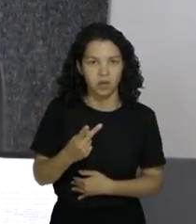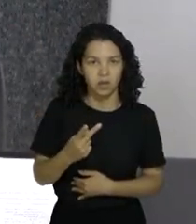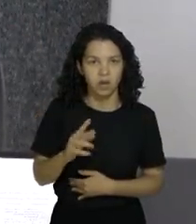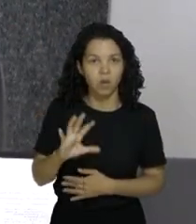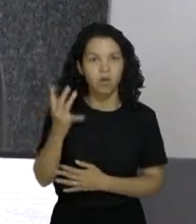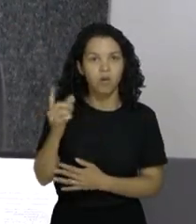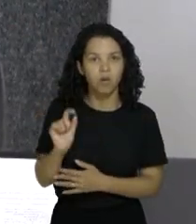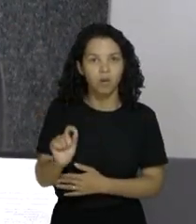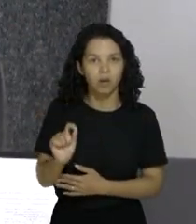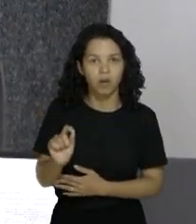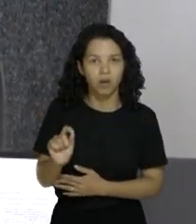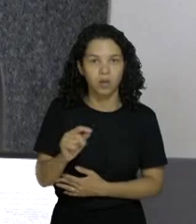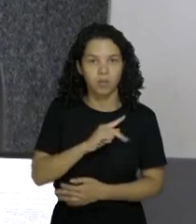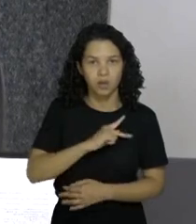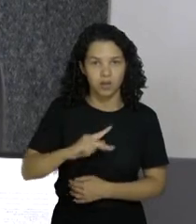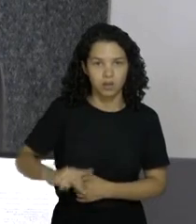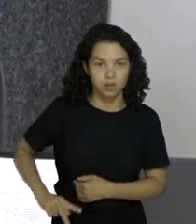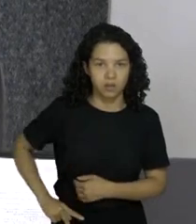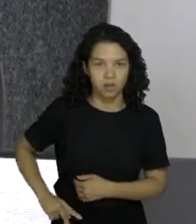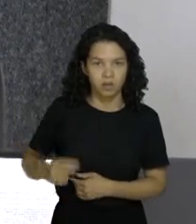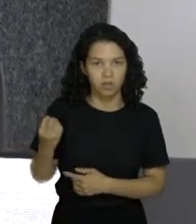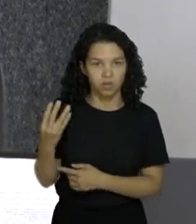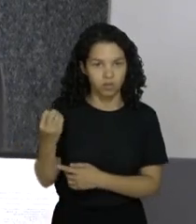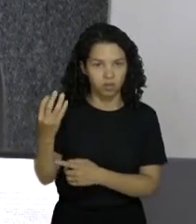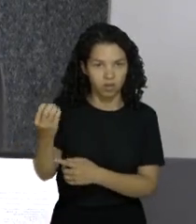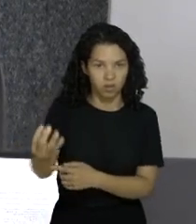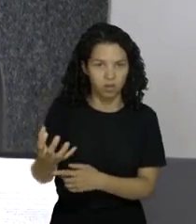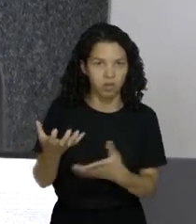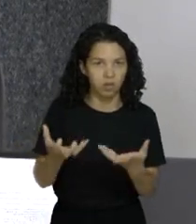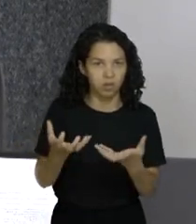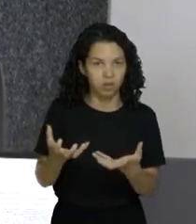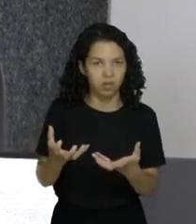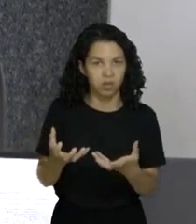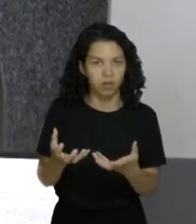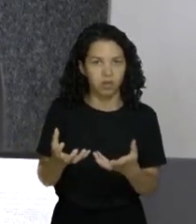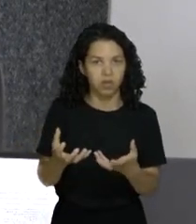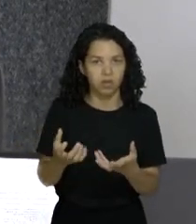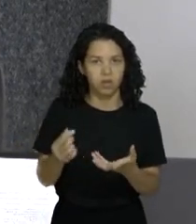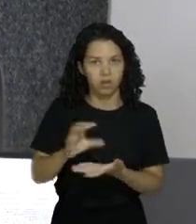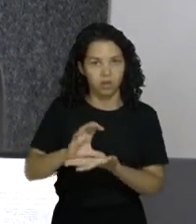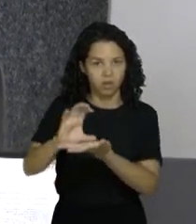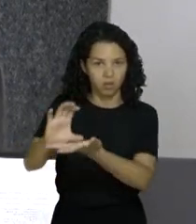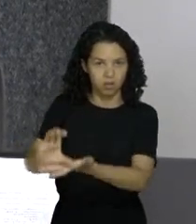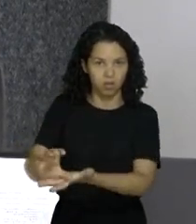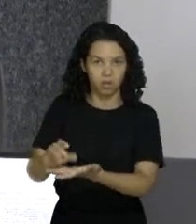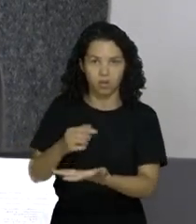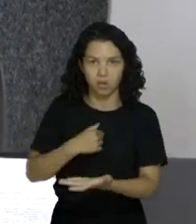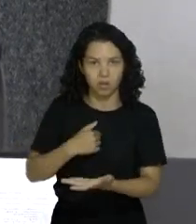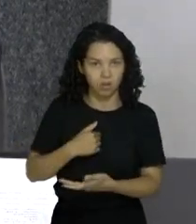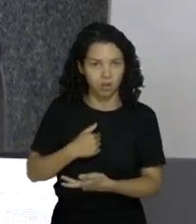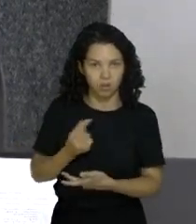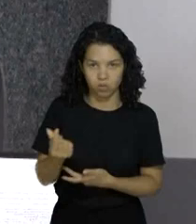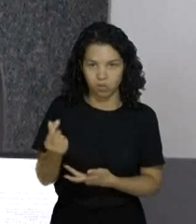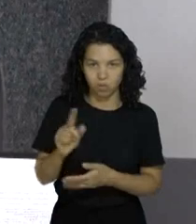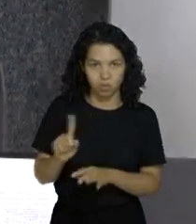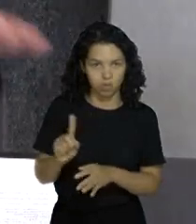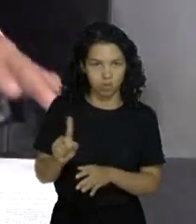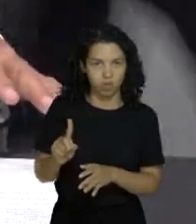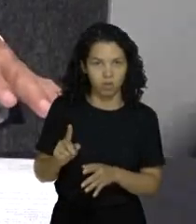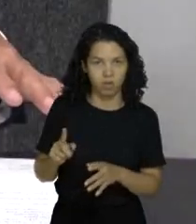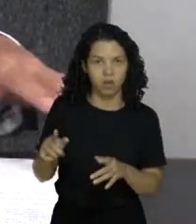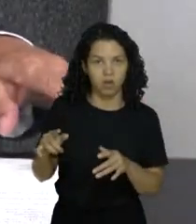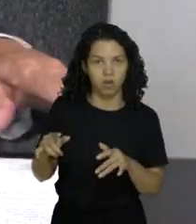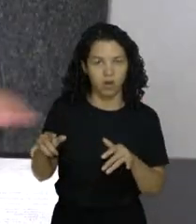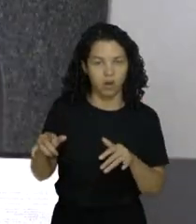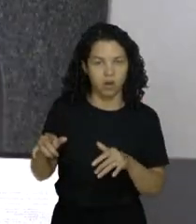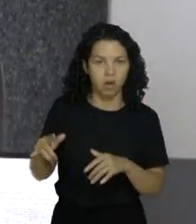o presidente viaja quer levar recursos e tal não quero recurso pode mandar os aviões pra revisão os